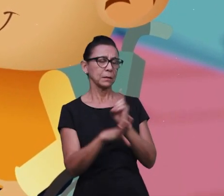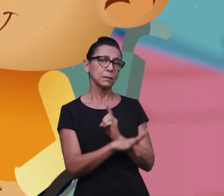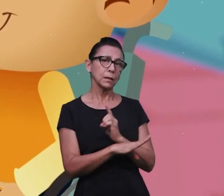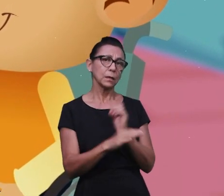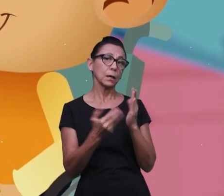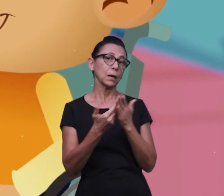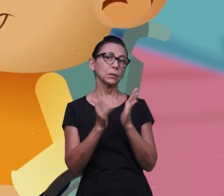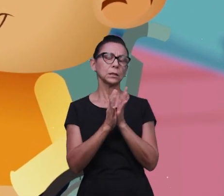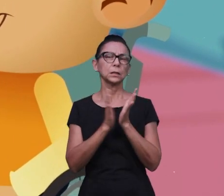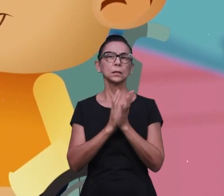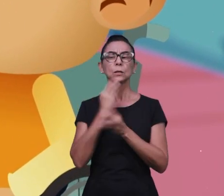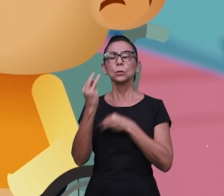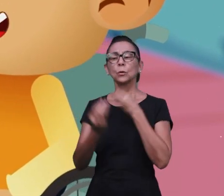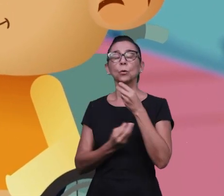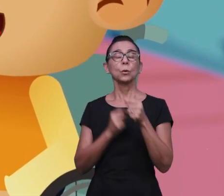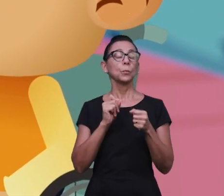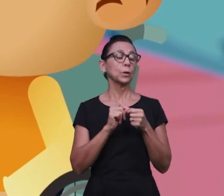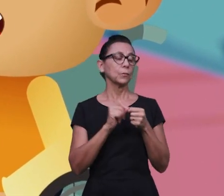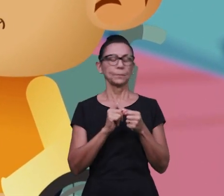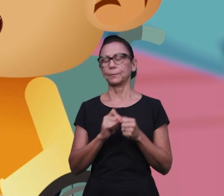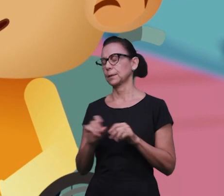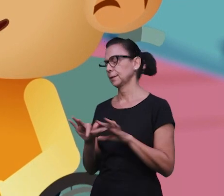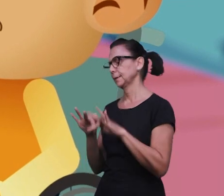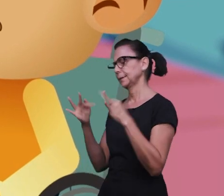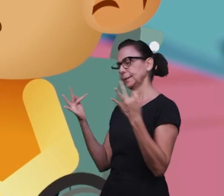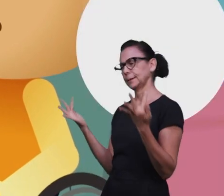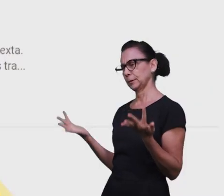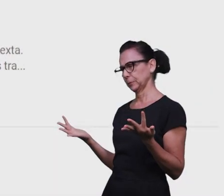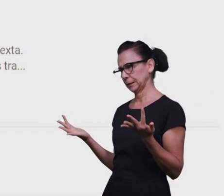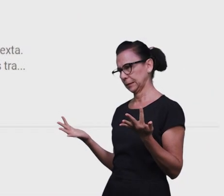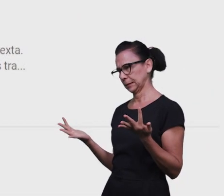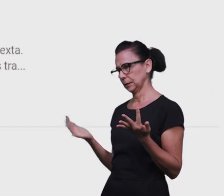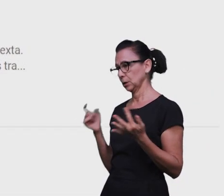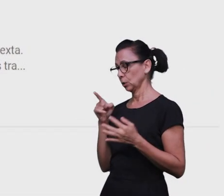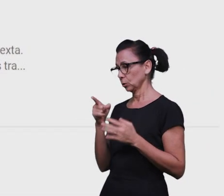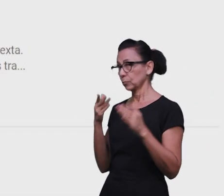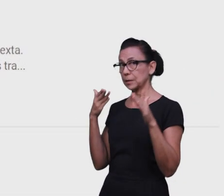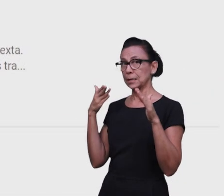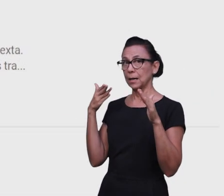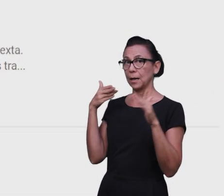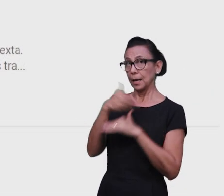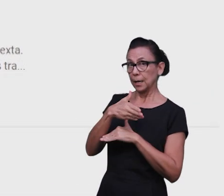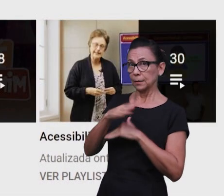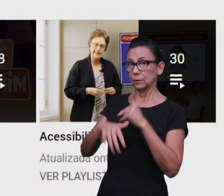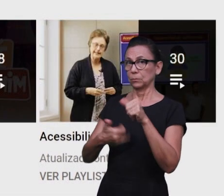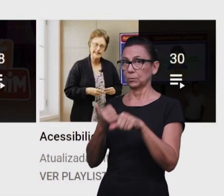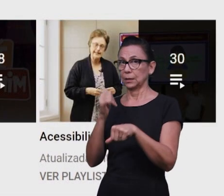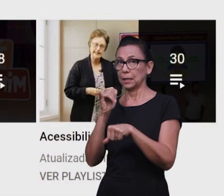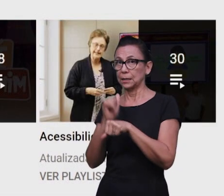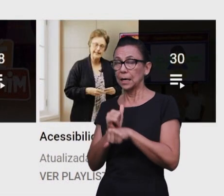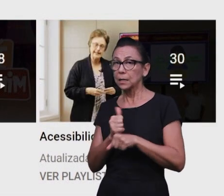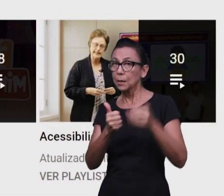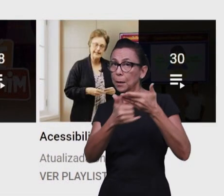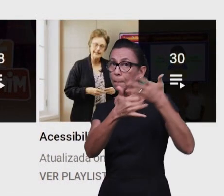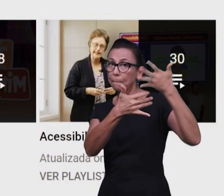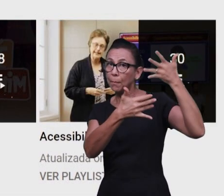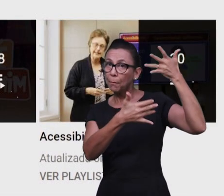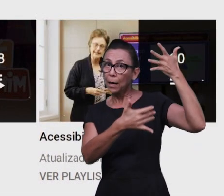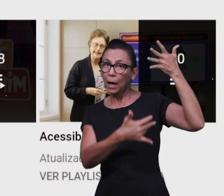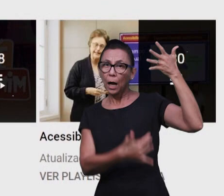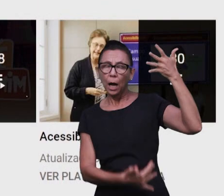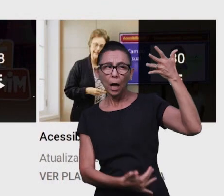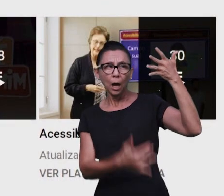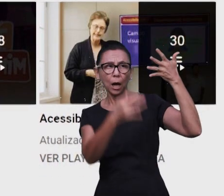semana, como eu faço? Elo, é muito simples. Quando você acessa o canal, você vai em playlist e lá